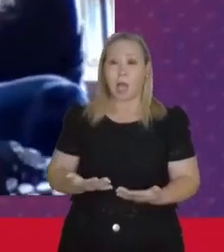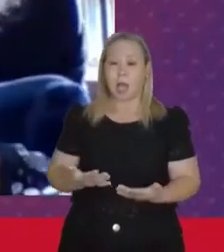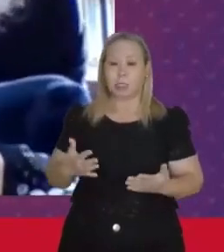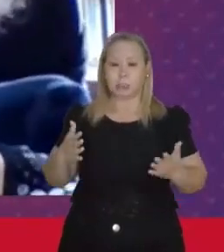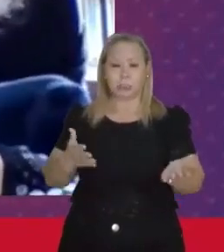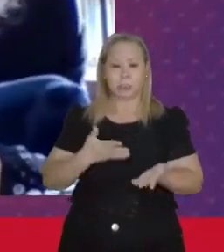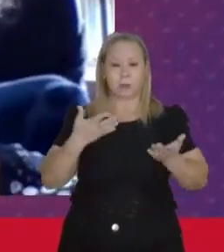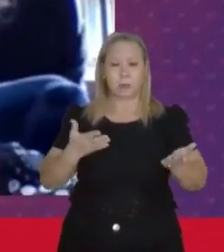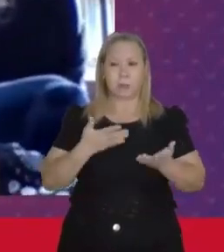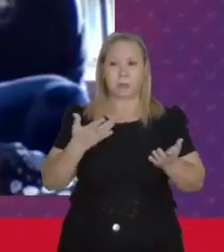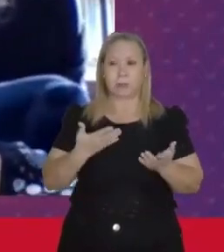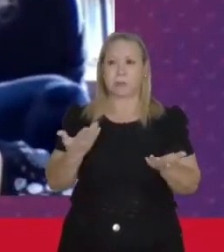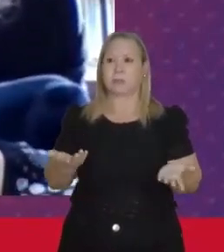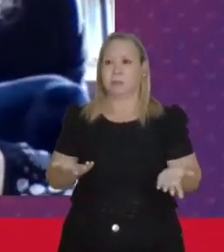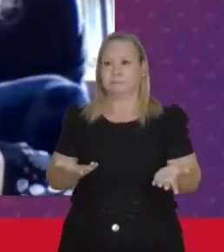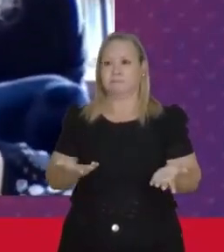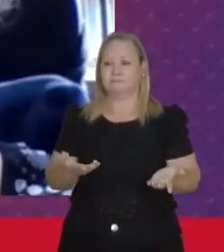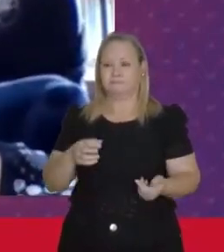compulsiva e fecundante.